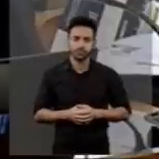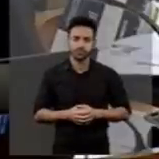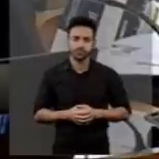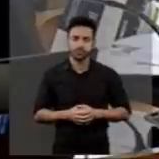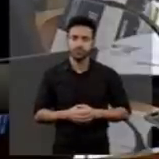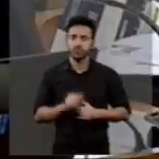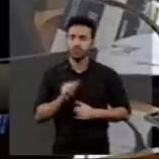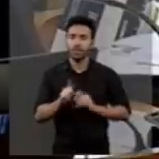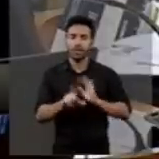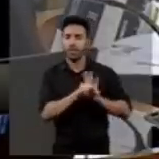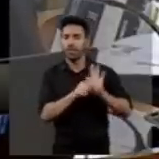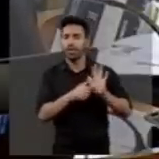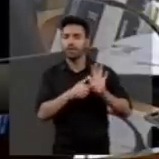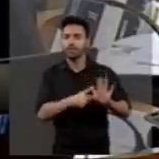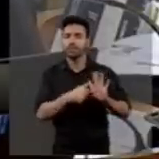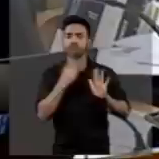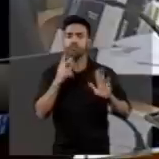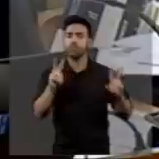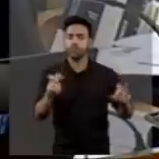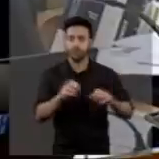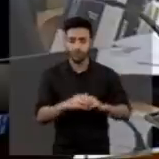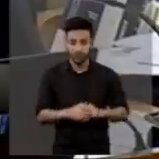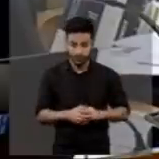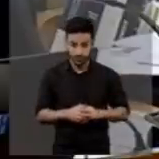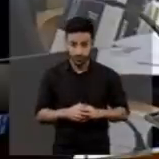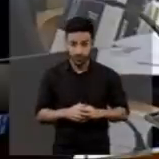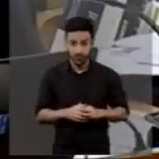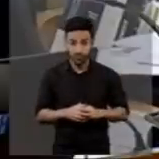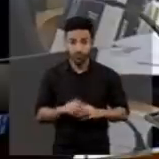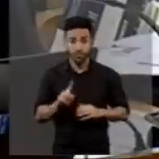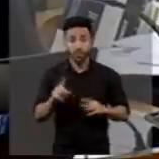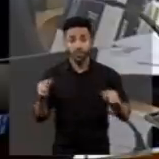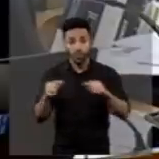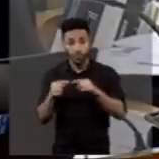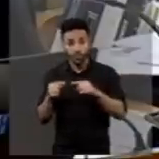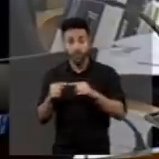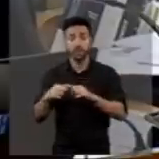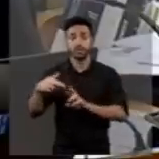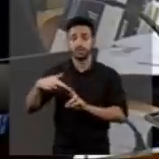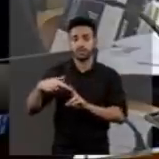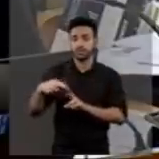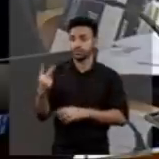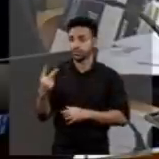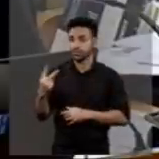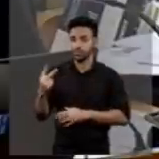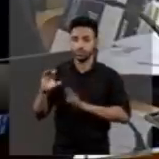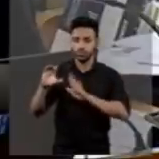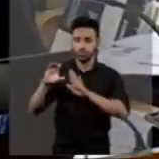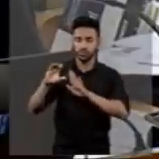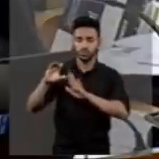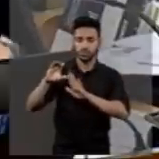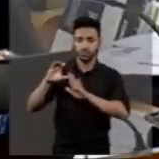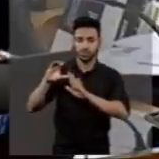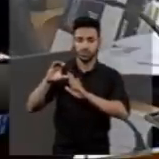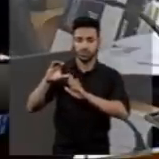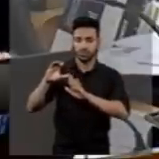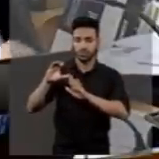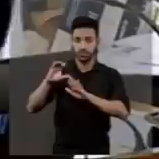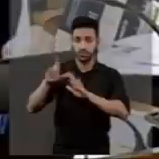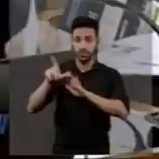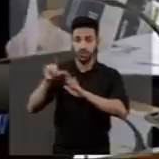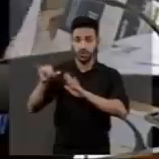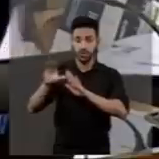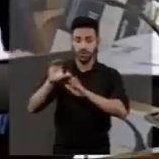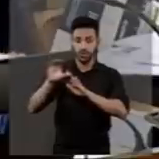expressamente diz a lei que, para fins de aplicação do disposto no inciso 2º do caput, ou seja, para fins